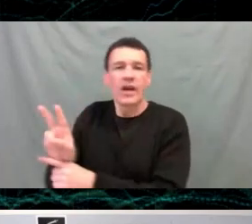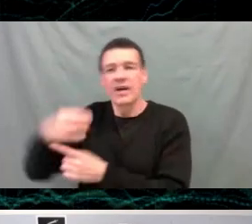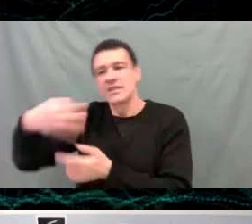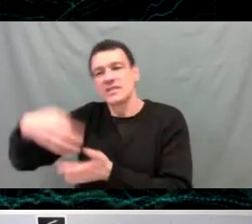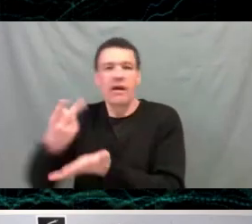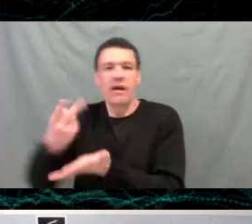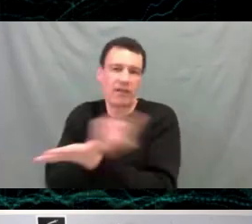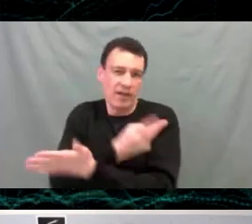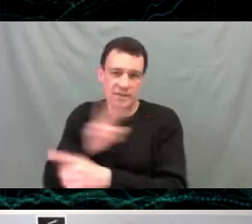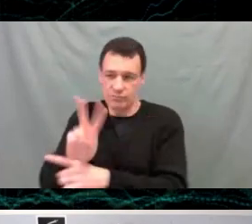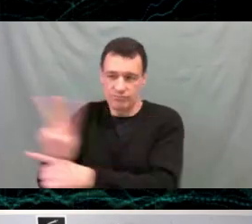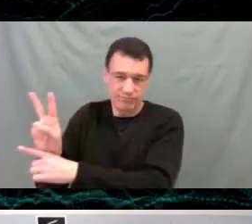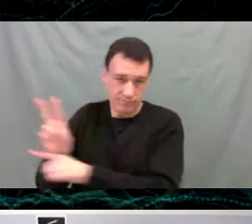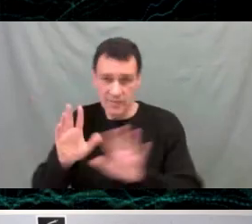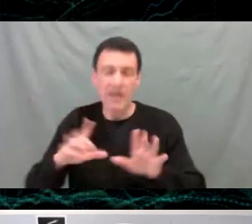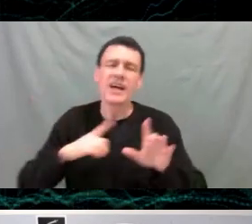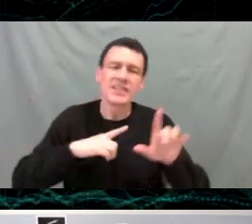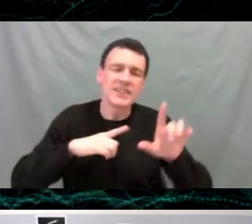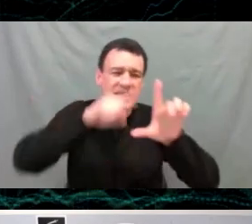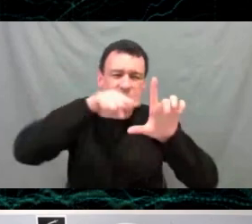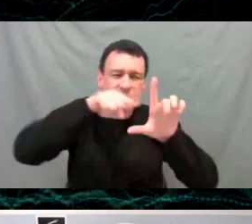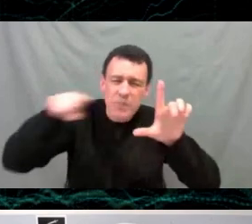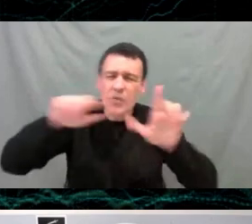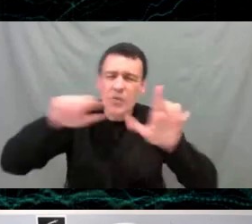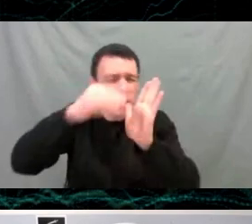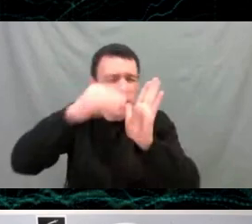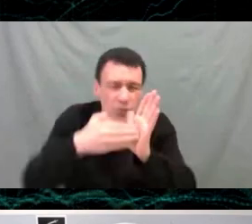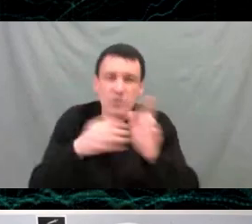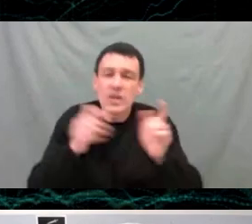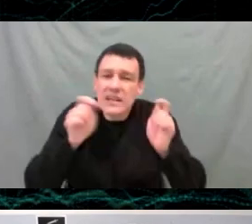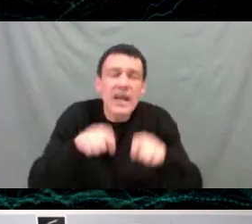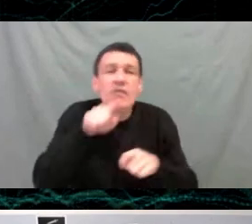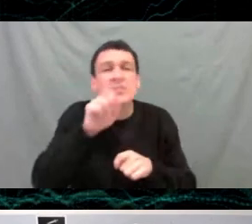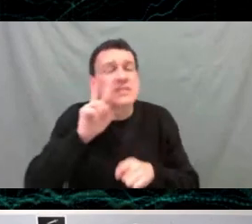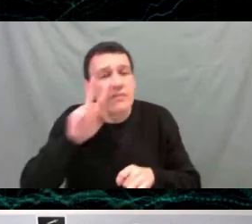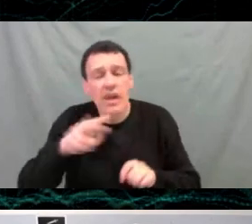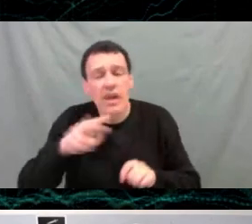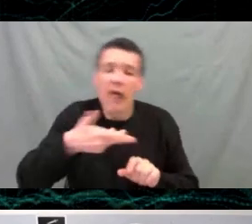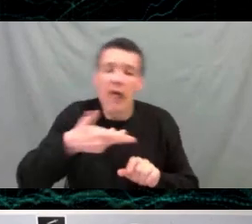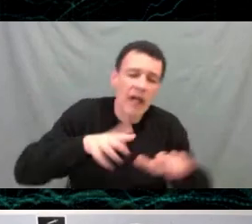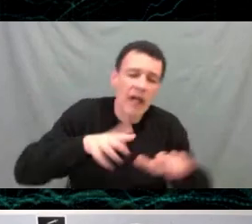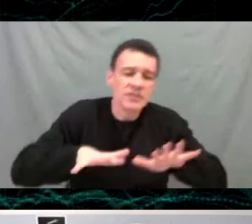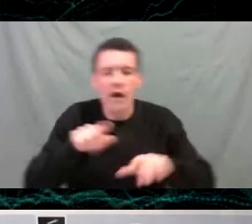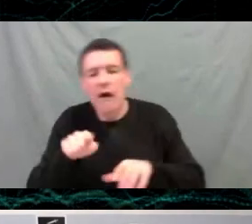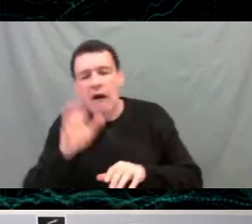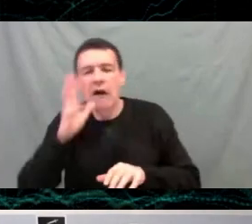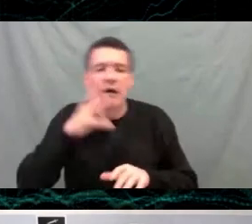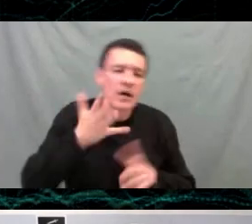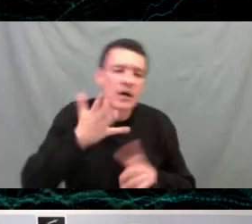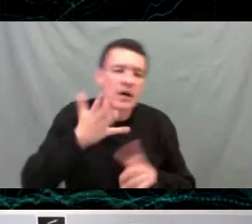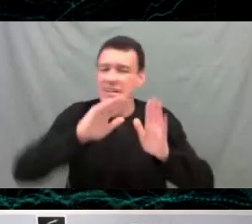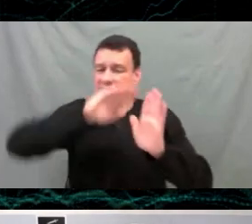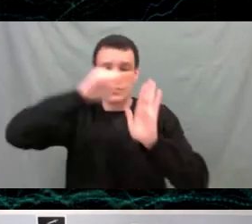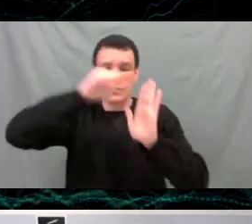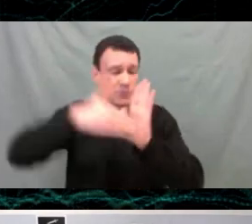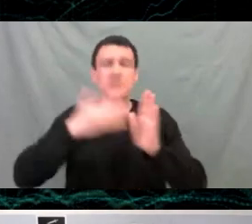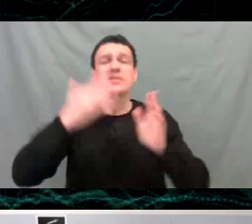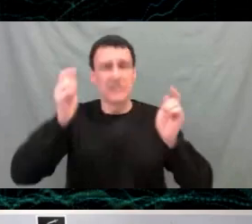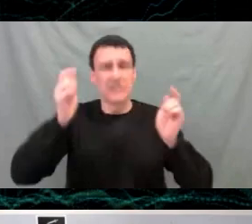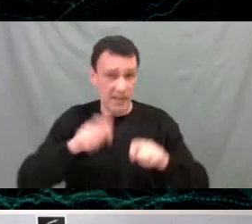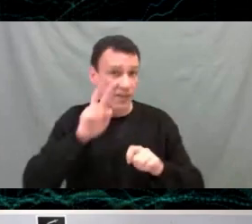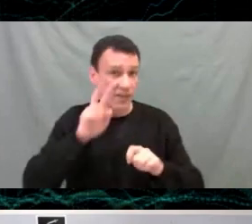tem nele todas as métricas que ele considera necessárias para que você olhe o desempenho do seu ambiente, tá? Então, só para vocês terem ideia, está aqui o template.